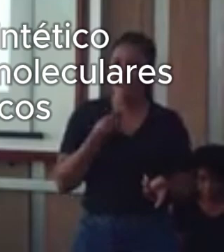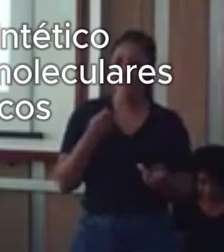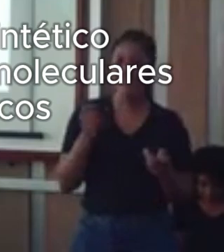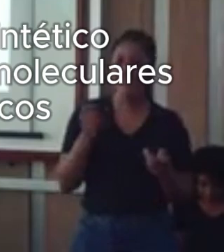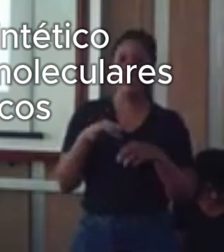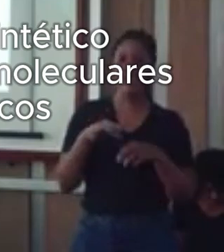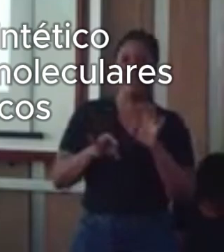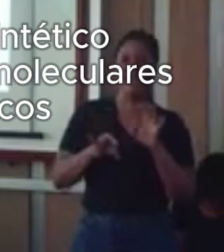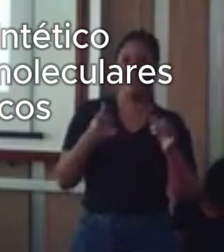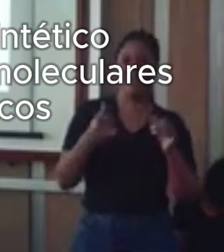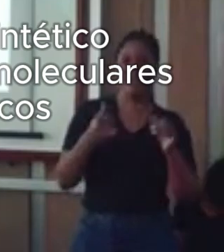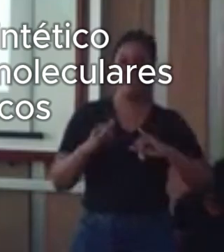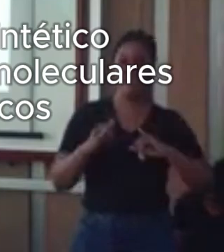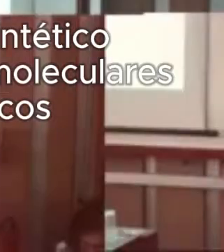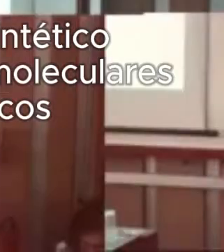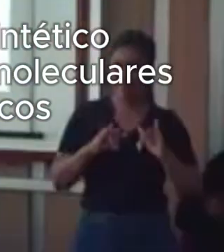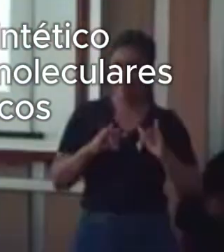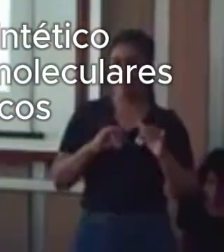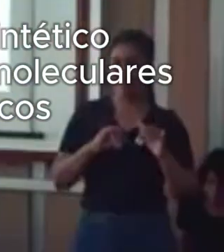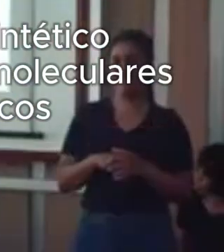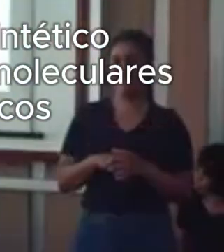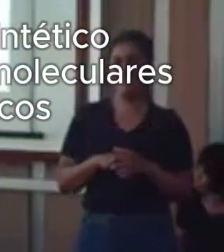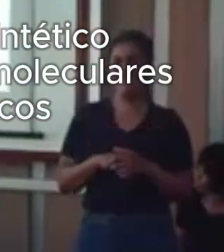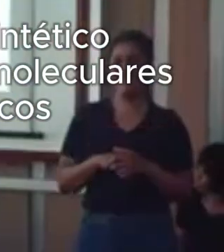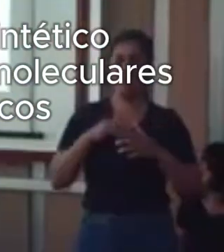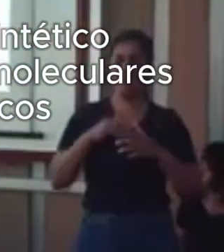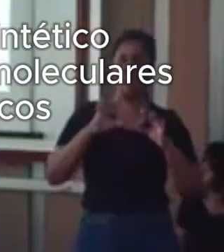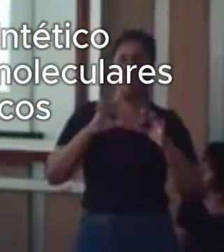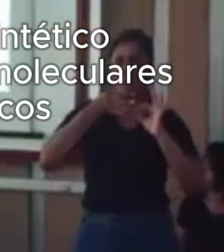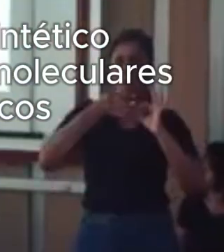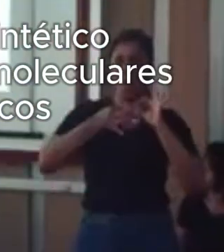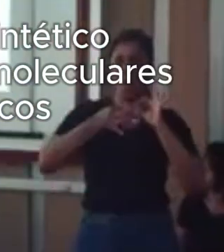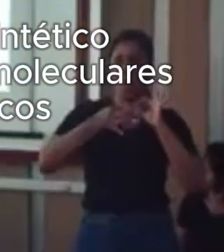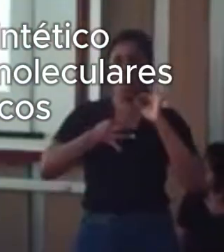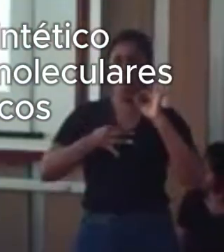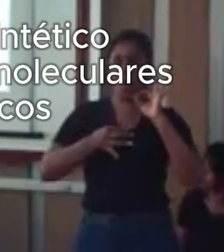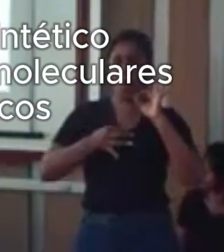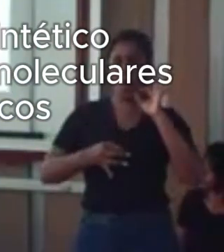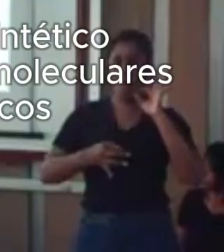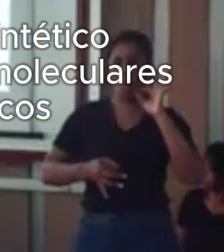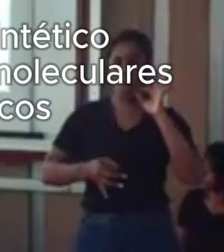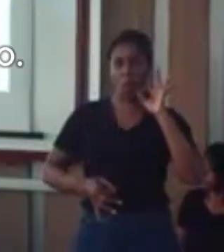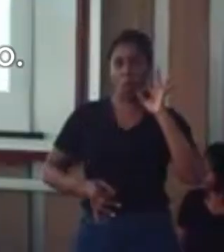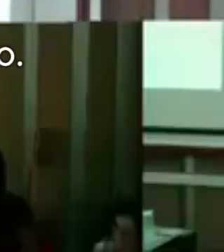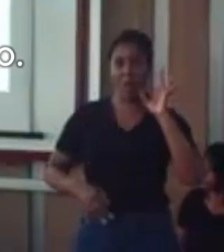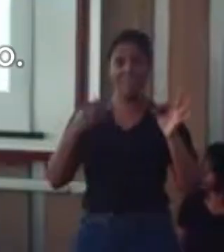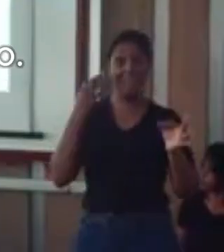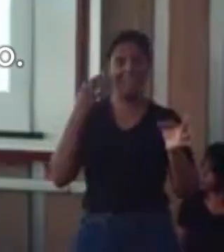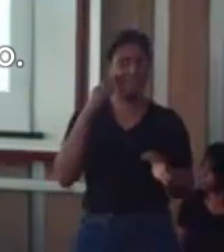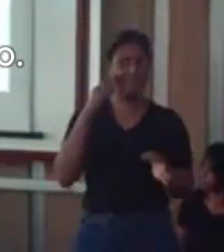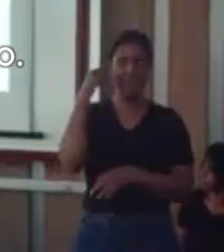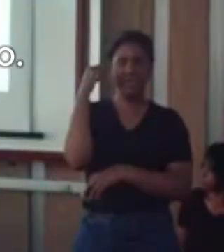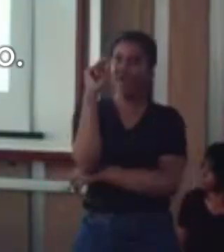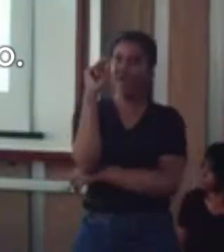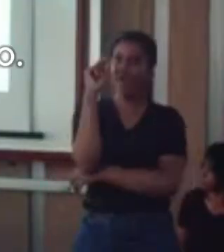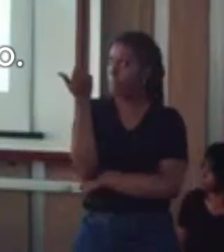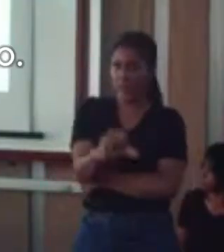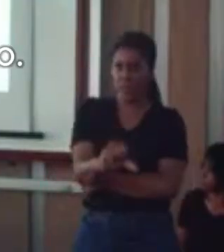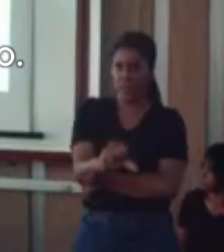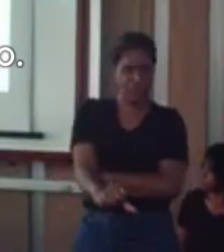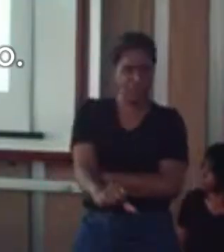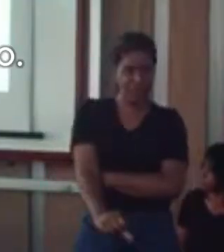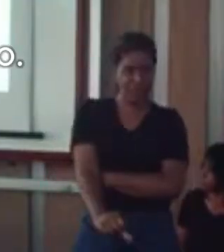estruturas supramoleculares na matriz extracelular com baixo menos de tecido biológico. Aí, o que vocês vão pensar? Só piora, né?